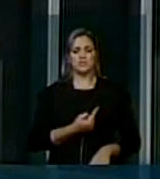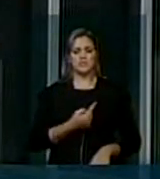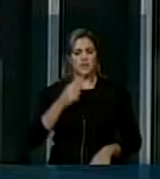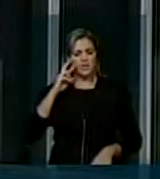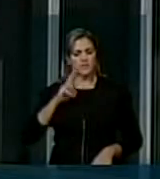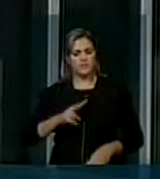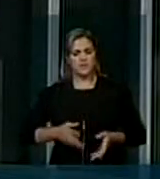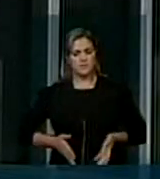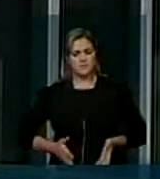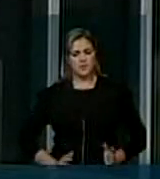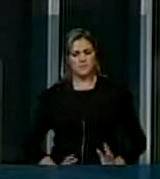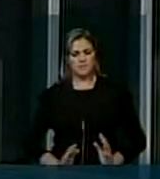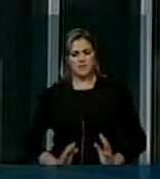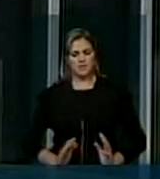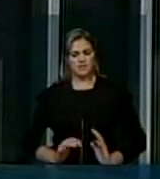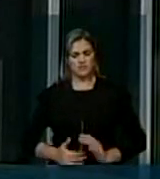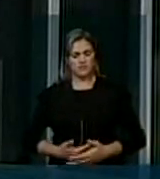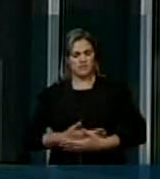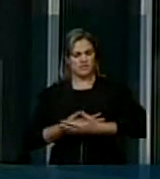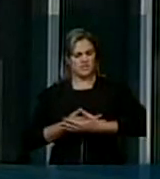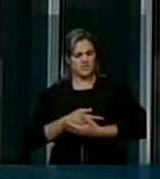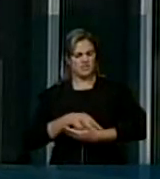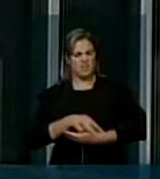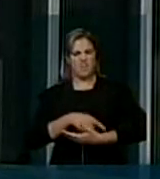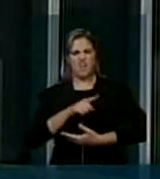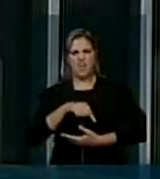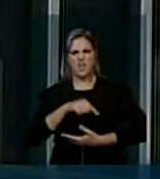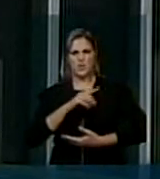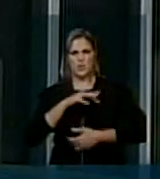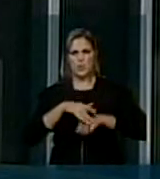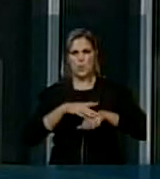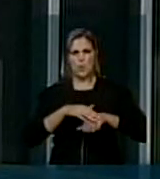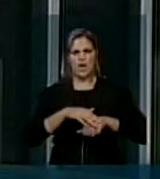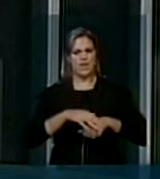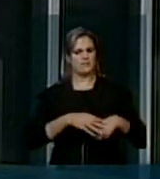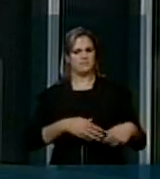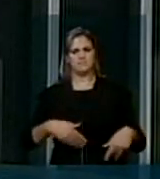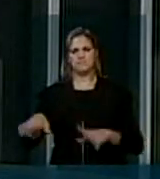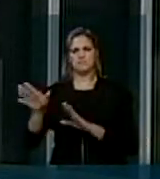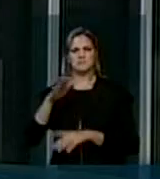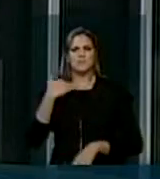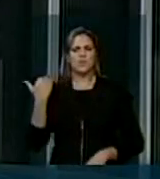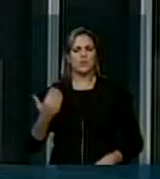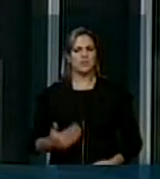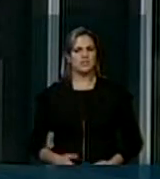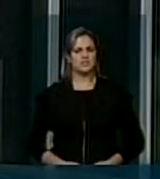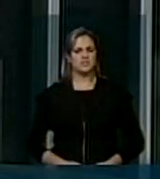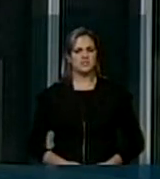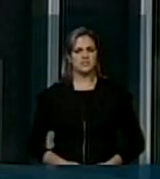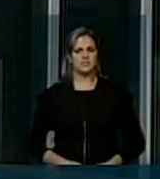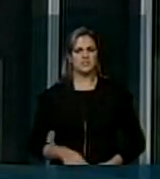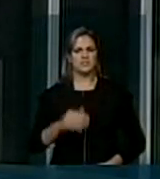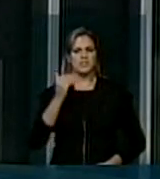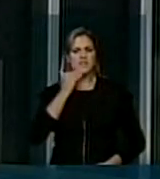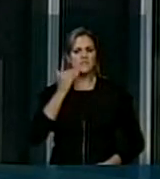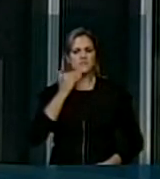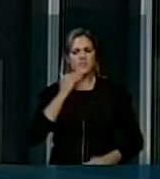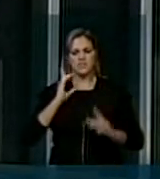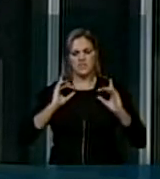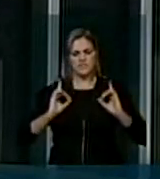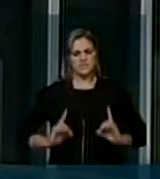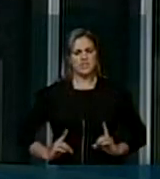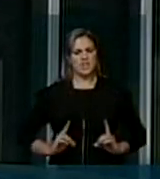as crianças, eliminar aqueles que nasceram doentes, eliminar aqueles que nasceram com defeitos